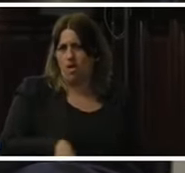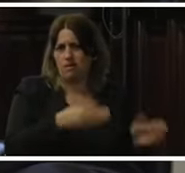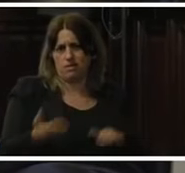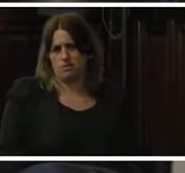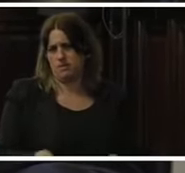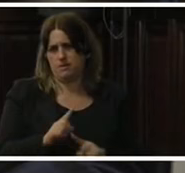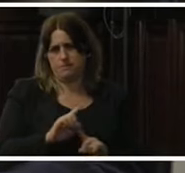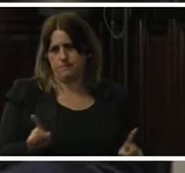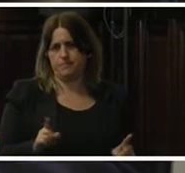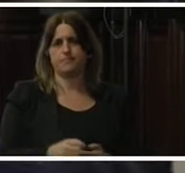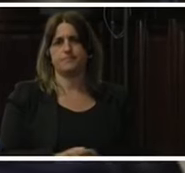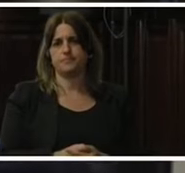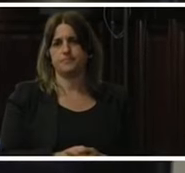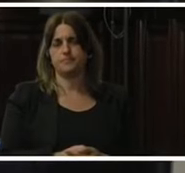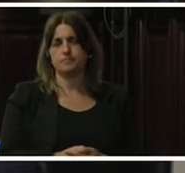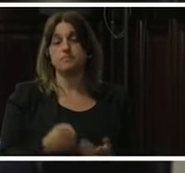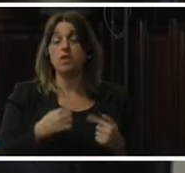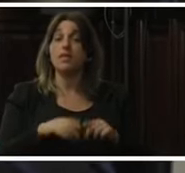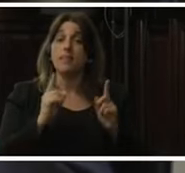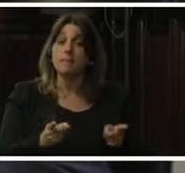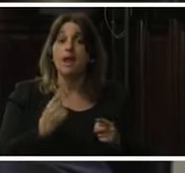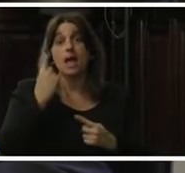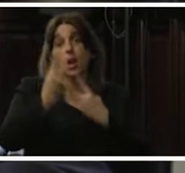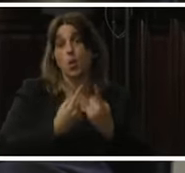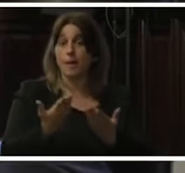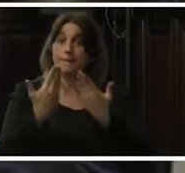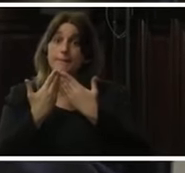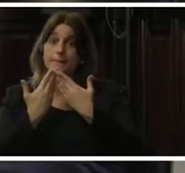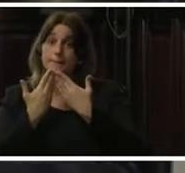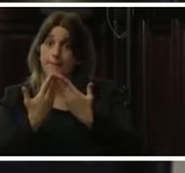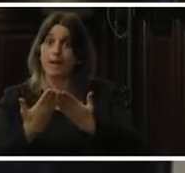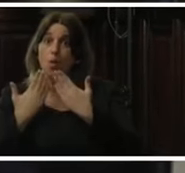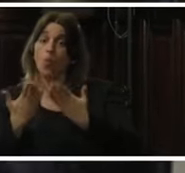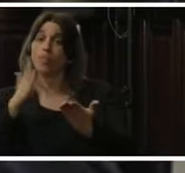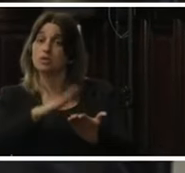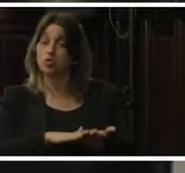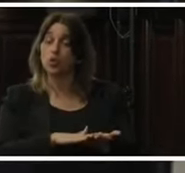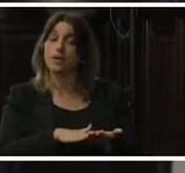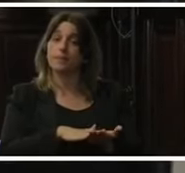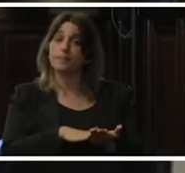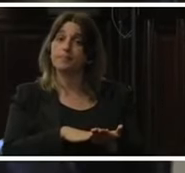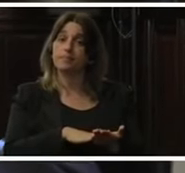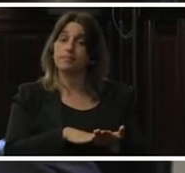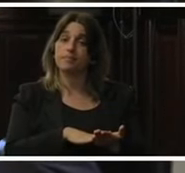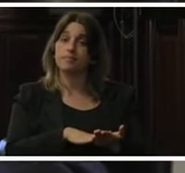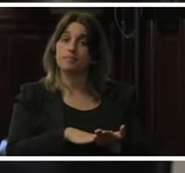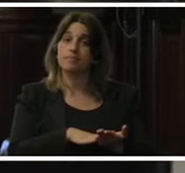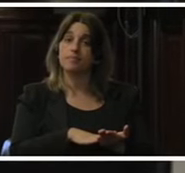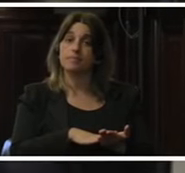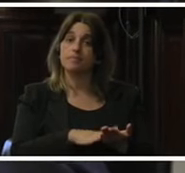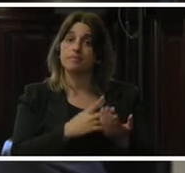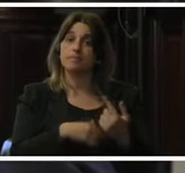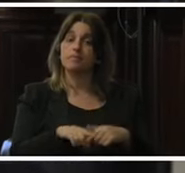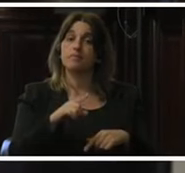a temos também algumas perguntas sobre o espanhol encarou a ea demarcação específicas das terras